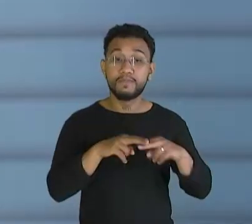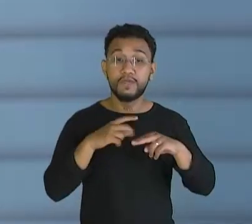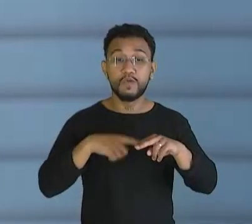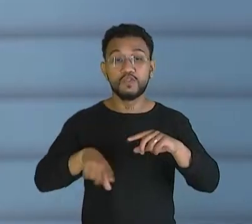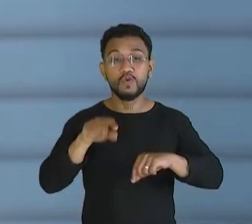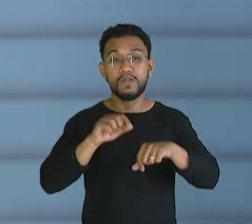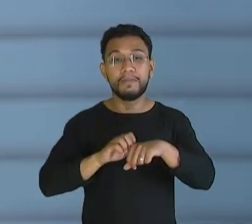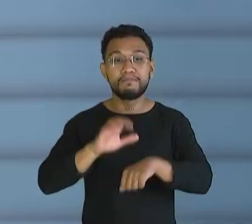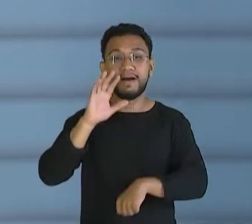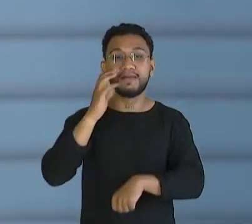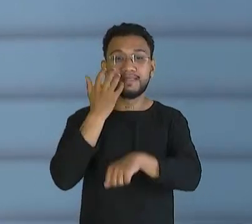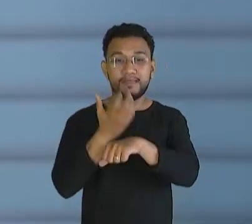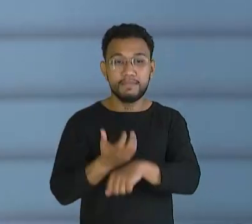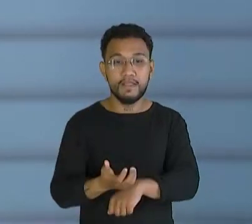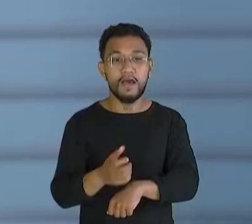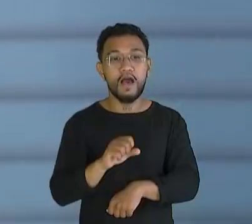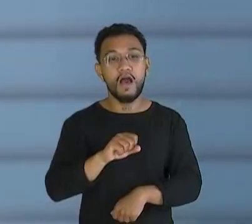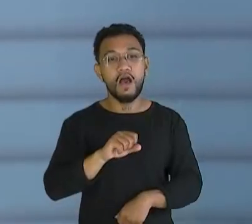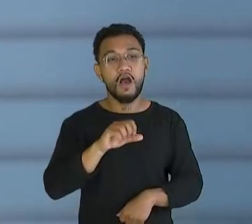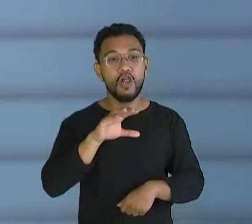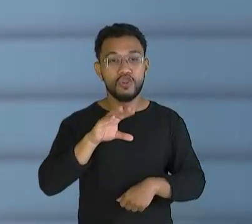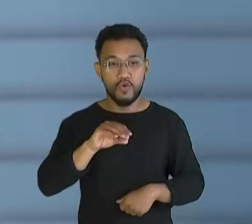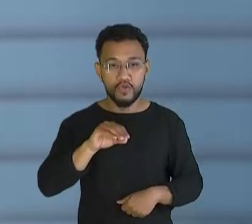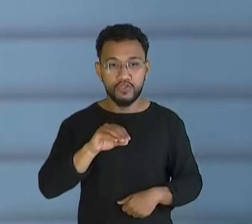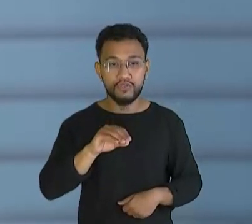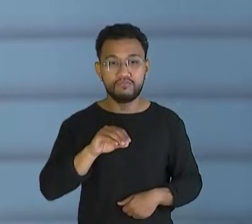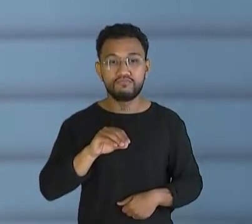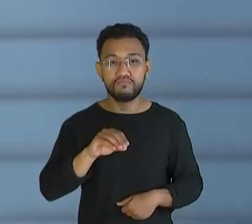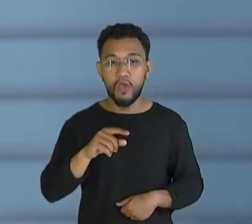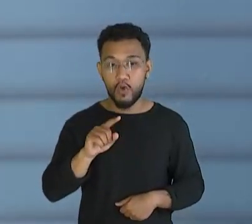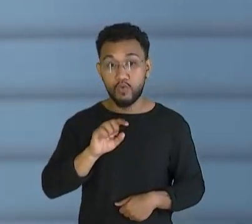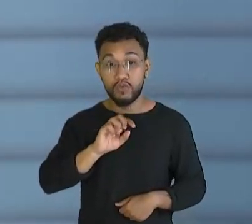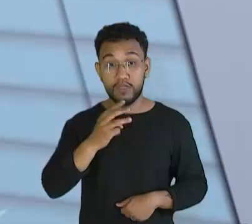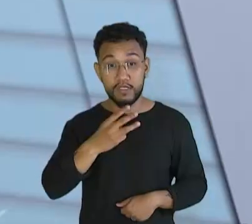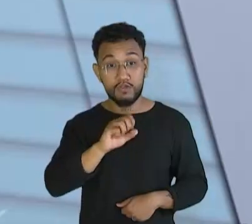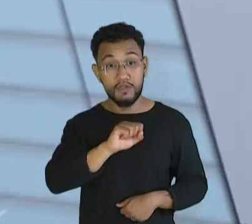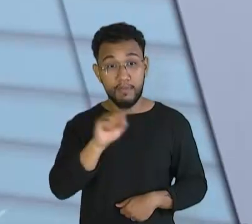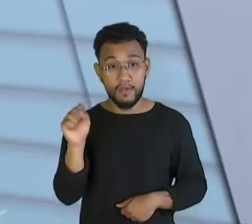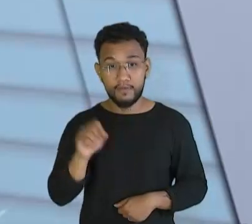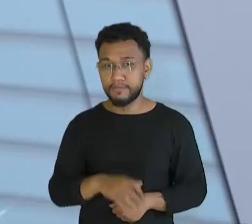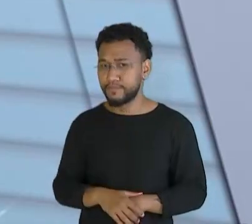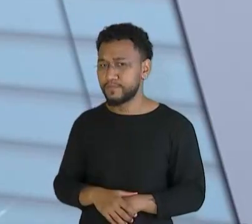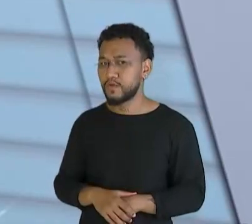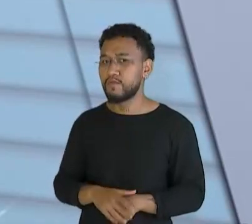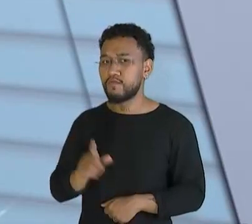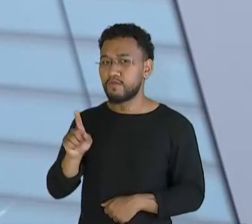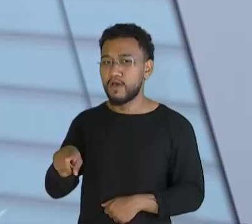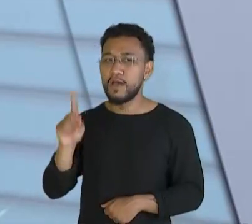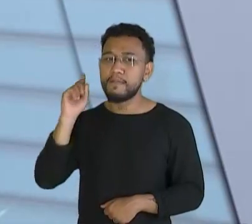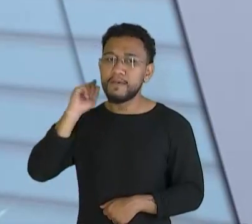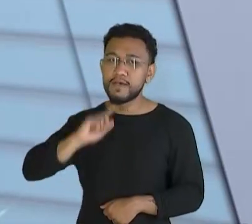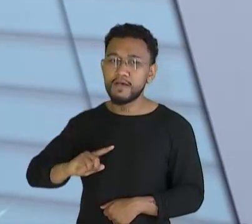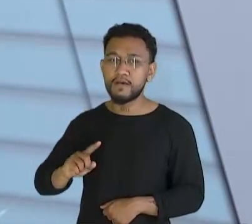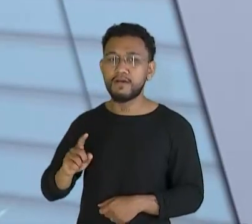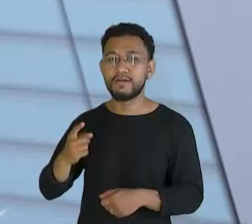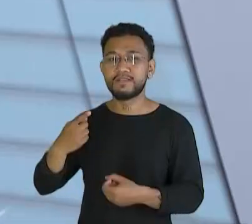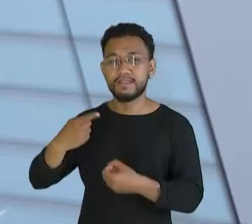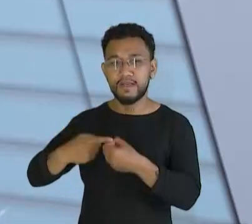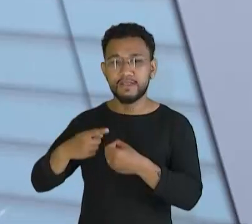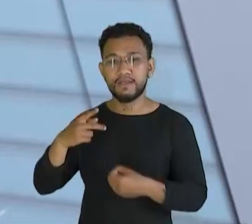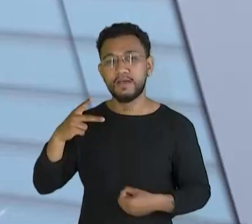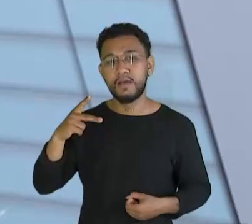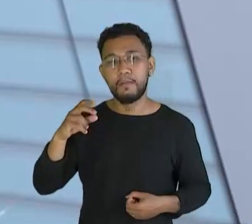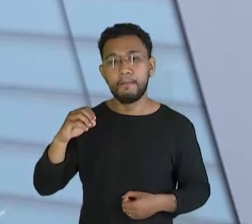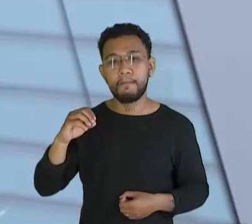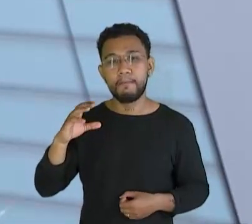E você está em qual semestre lá? Eu estou no terceiro semestre. Muito bem. Você é mineira? Mineira. Lá de Poços de Caldas? Poços de Caldas.